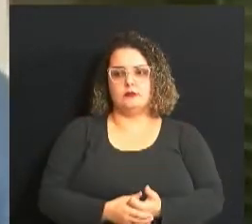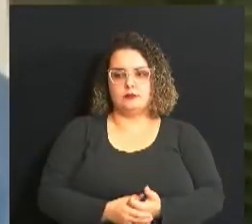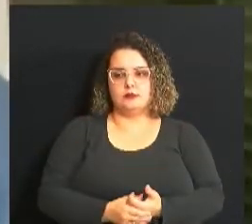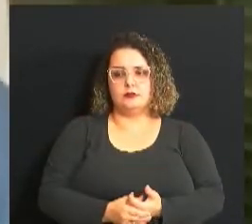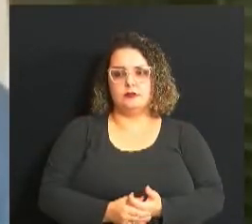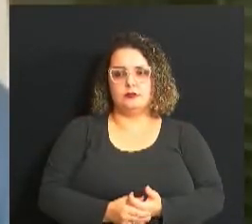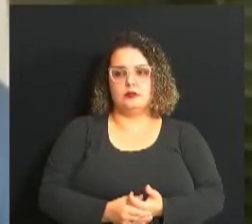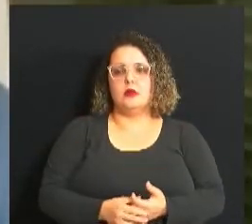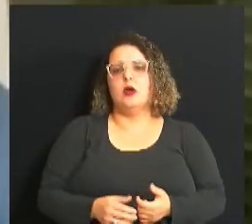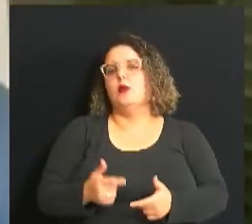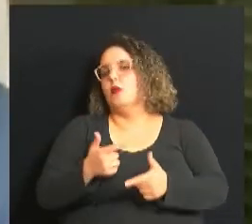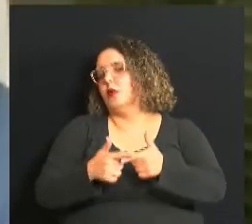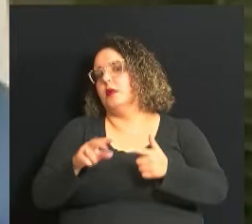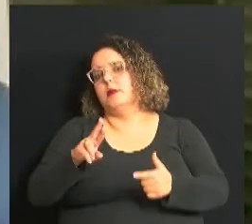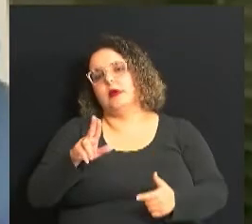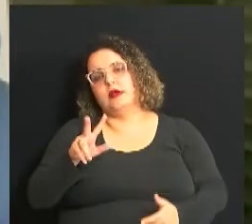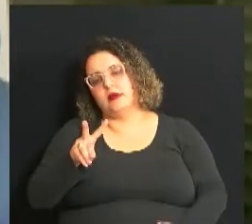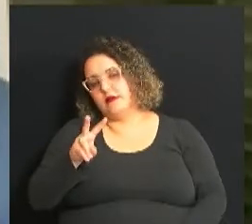vascular, né?